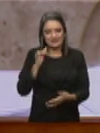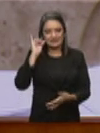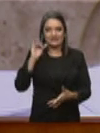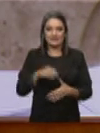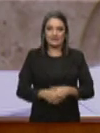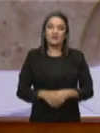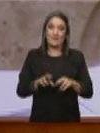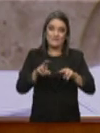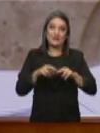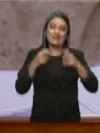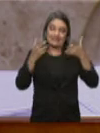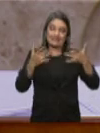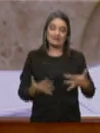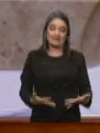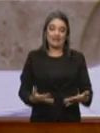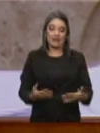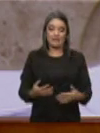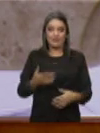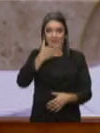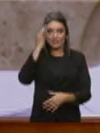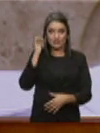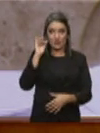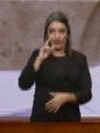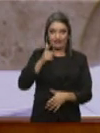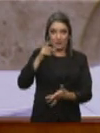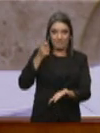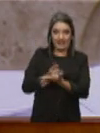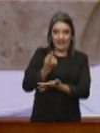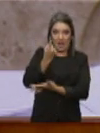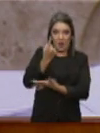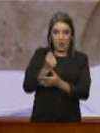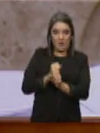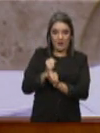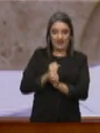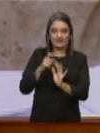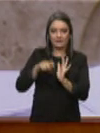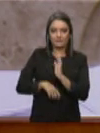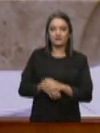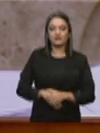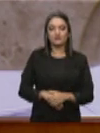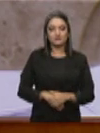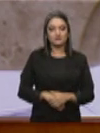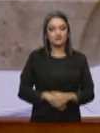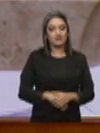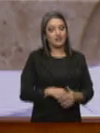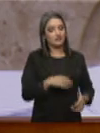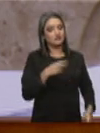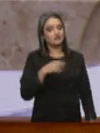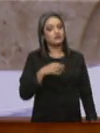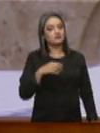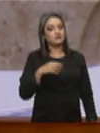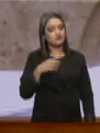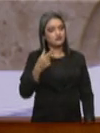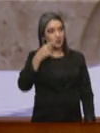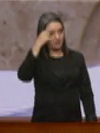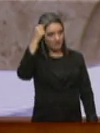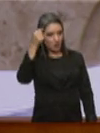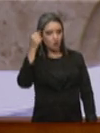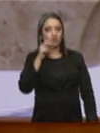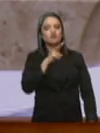Ministro... Deixar de recolher por um ano. Ministro Luiz Roberto Barroso, Vossa Excelência, então, fica como o redator